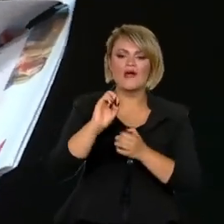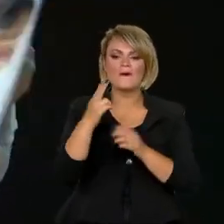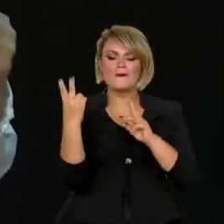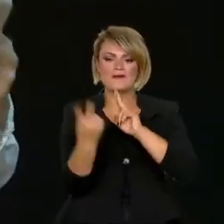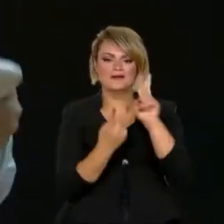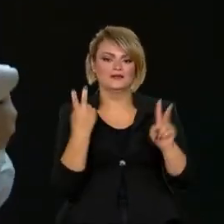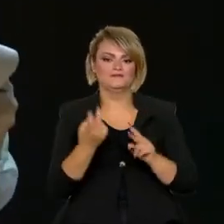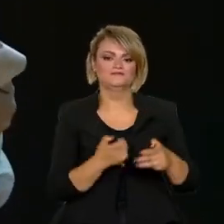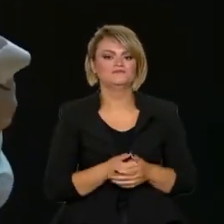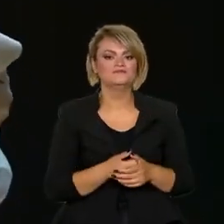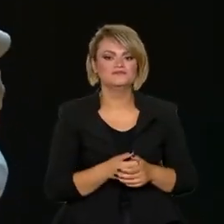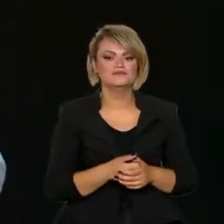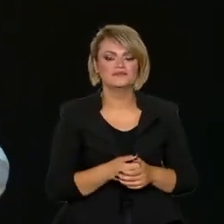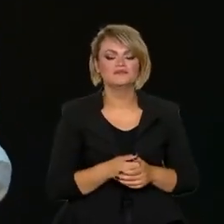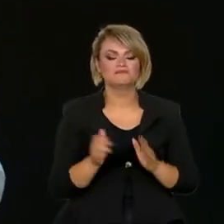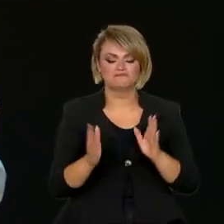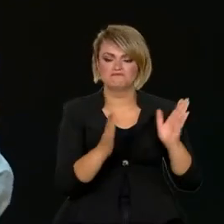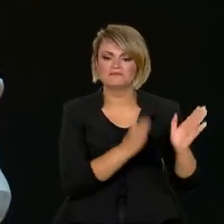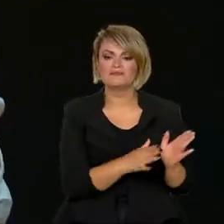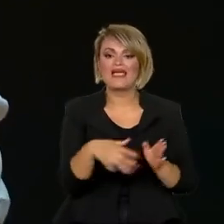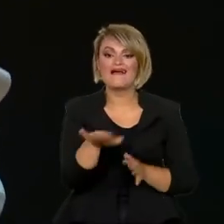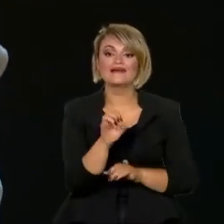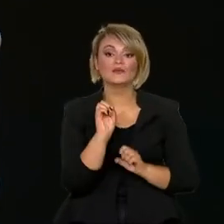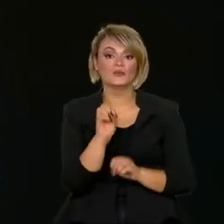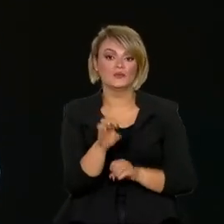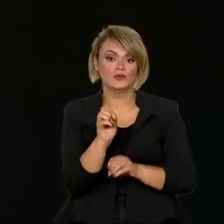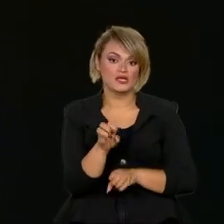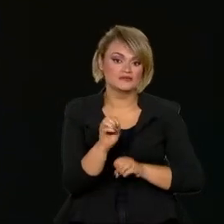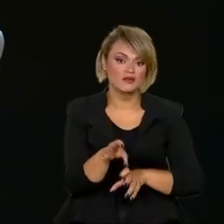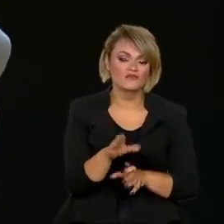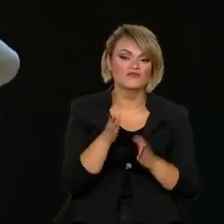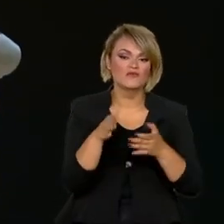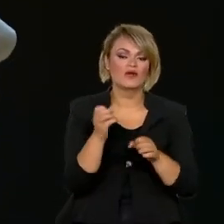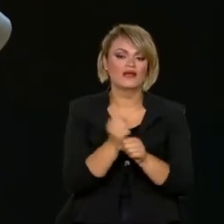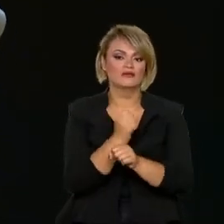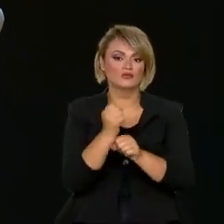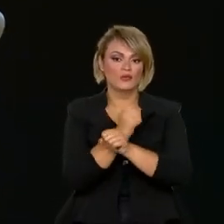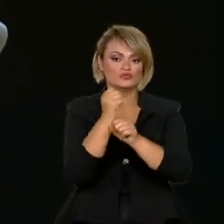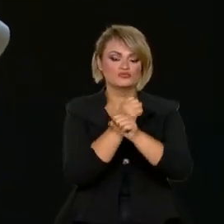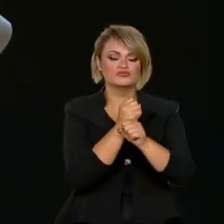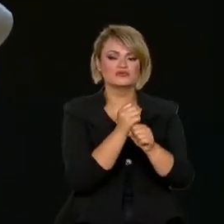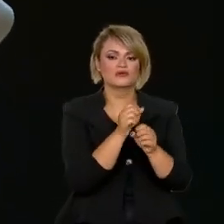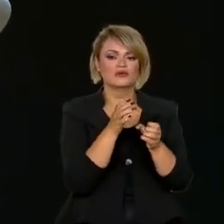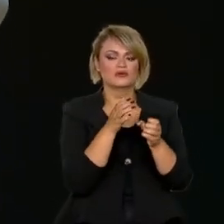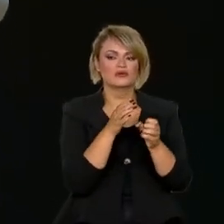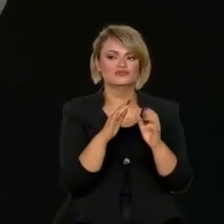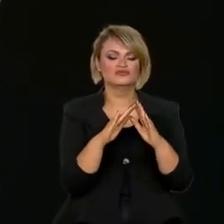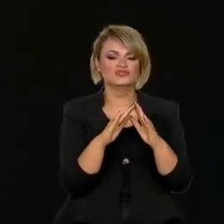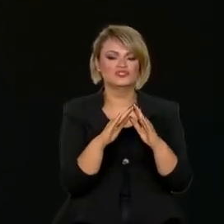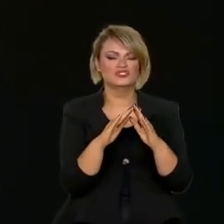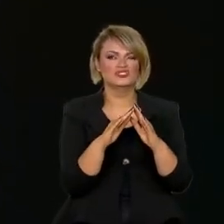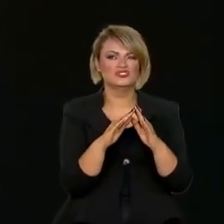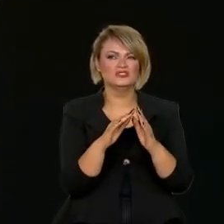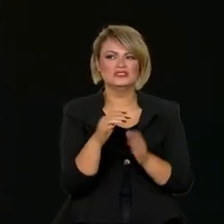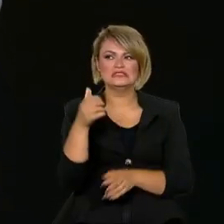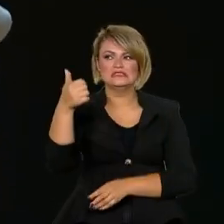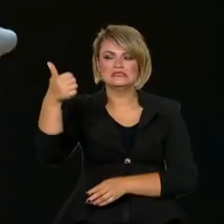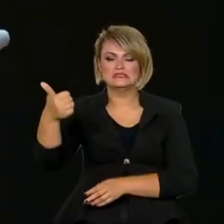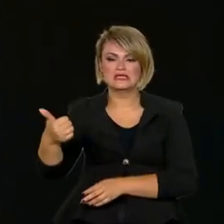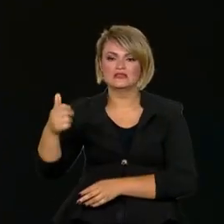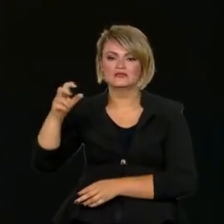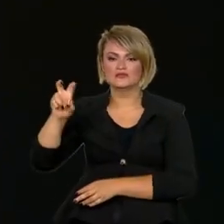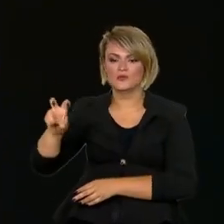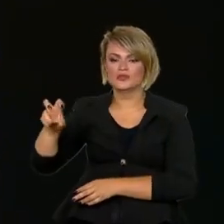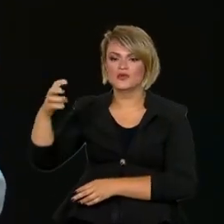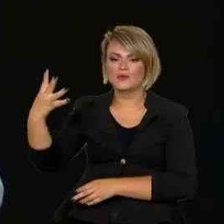No caso da educação, nós vamos retomar e concluir as obras de educação básica em